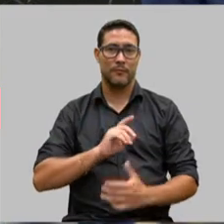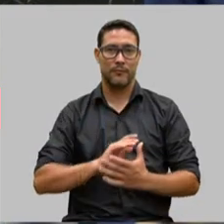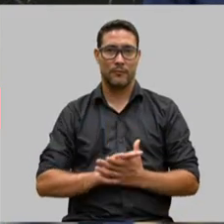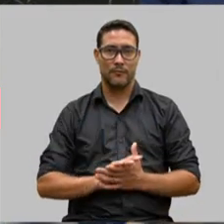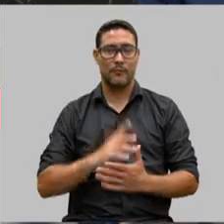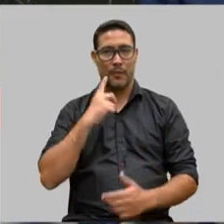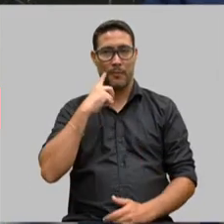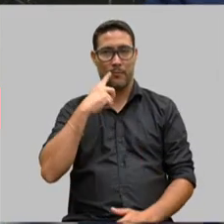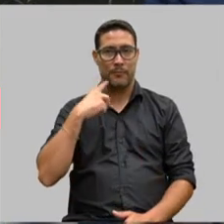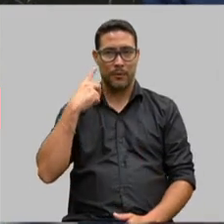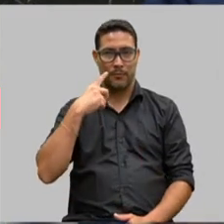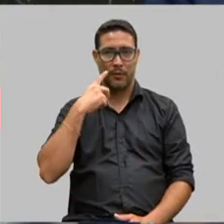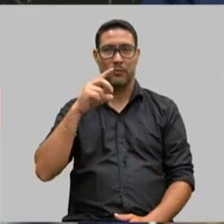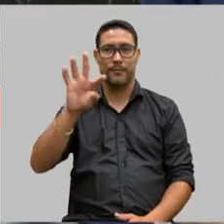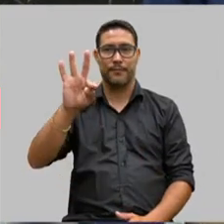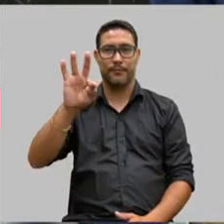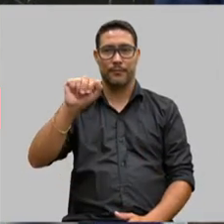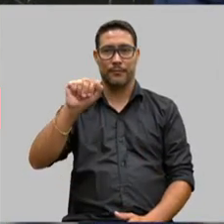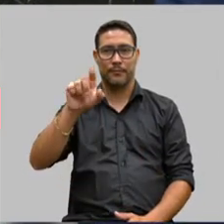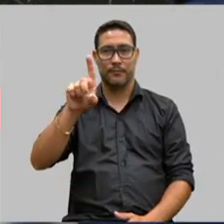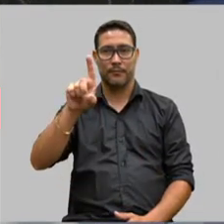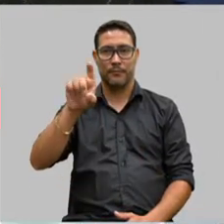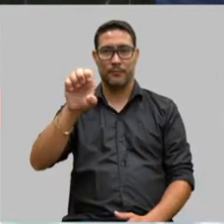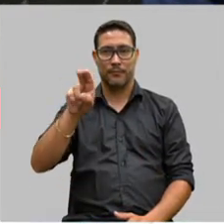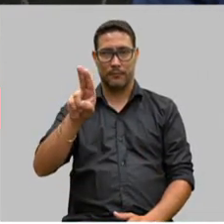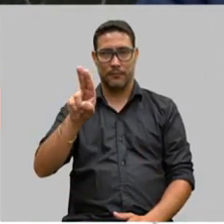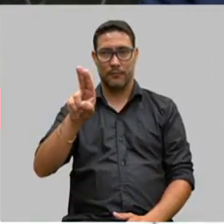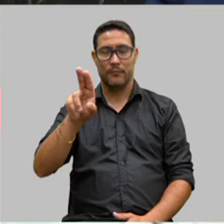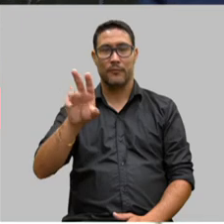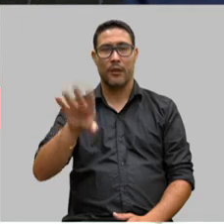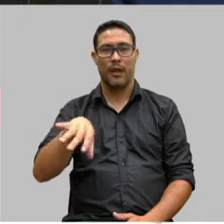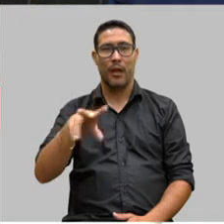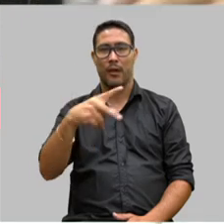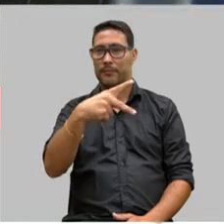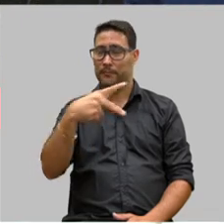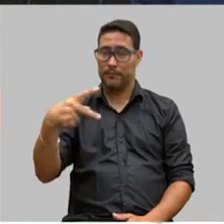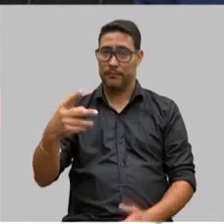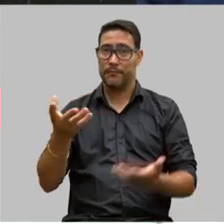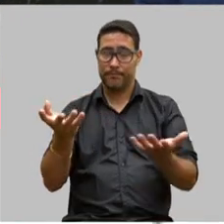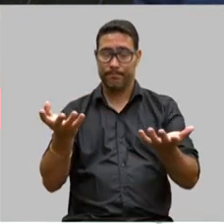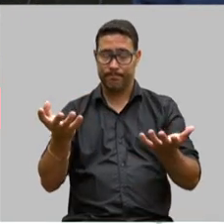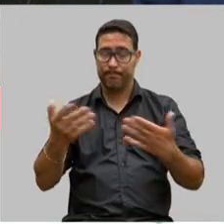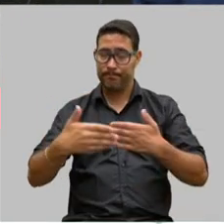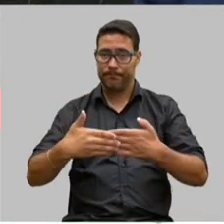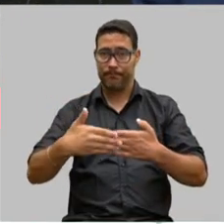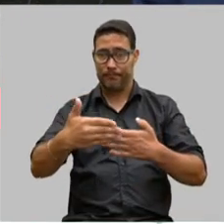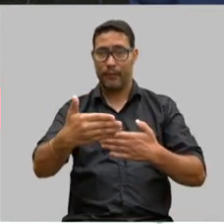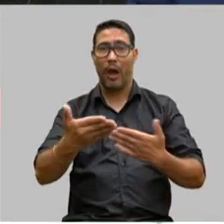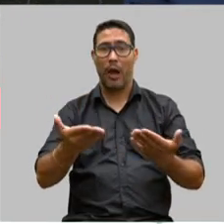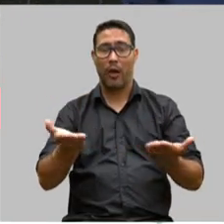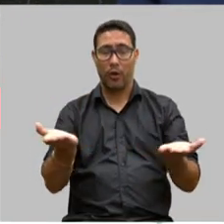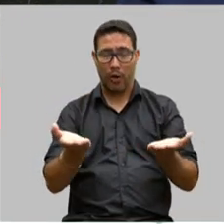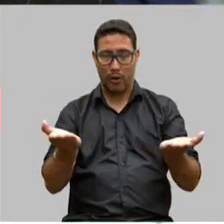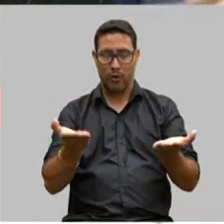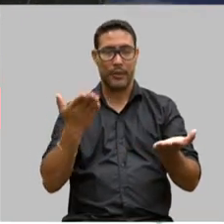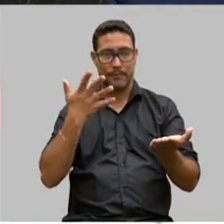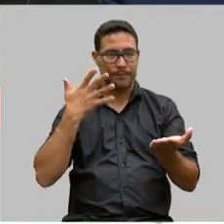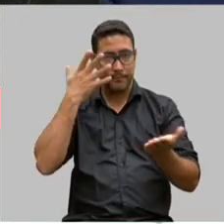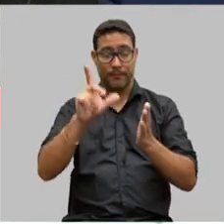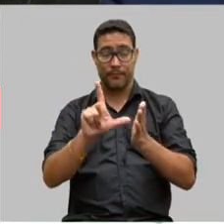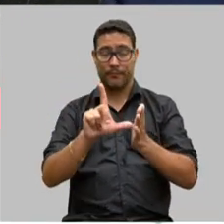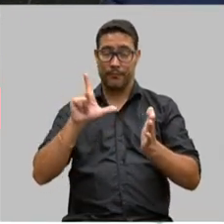deputado Tadeu. E, presidente, queria iniciar essa fala te parabenizando por essa